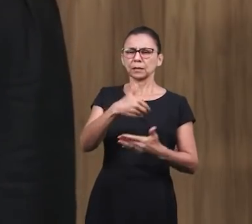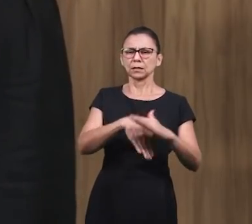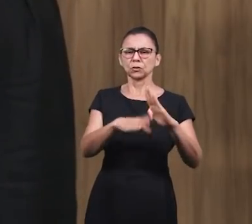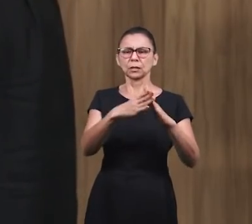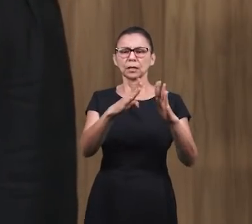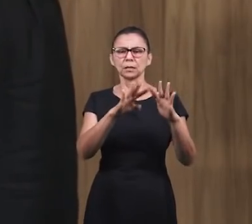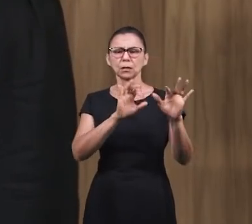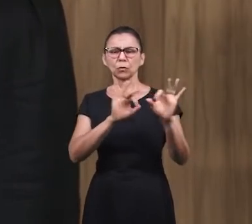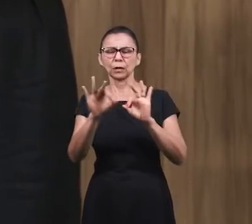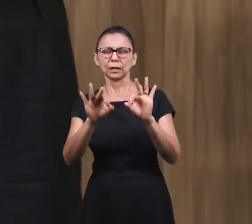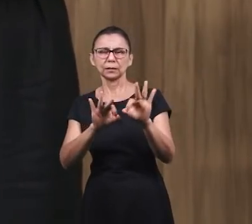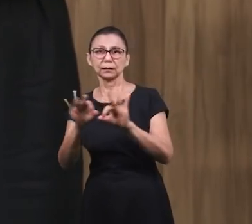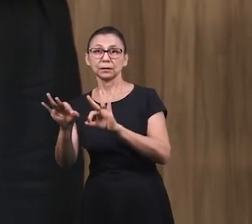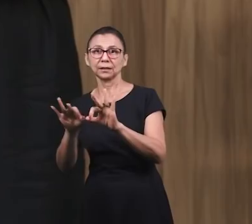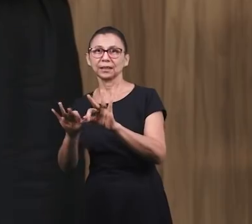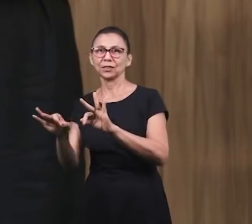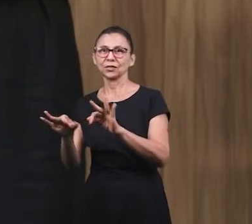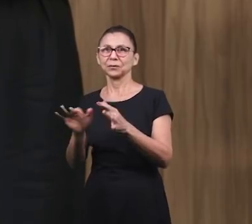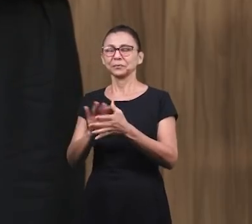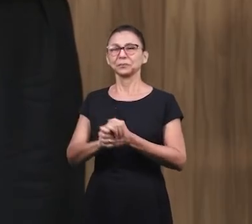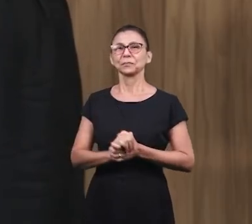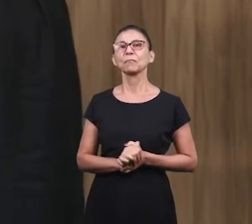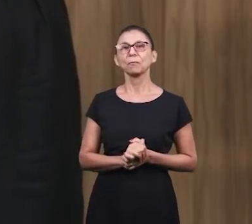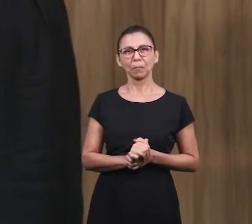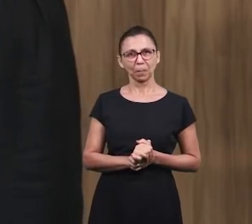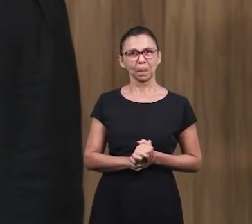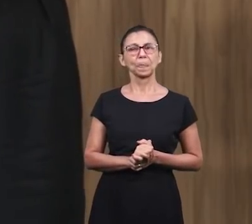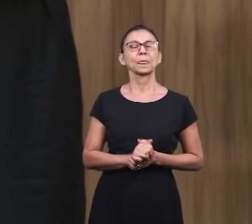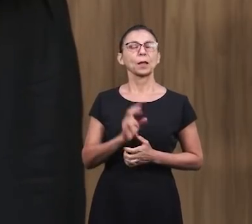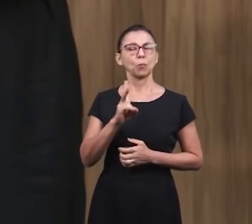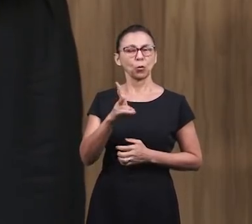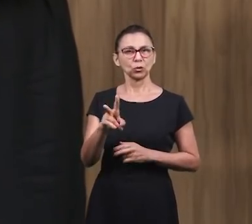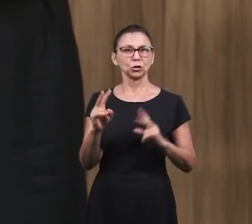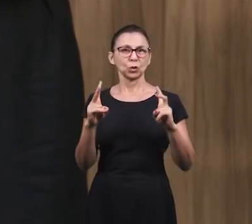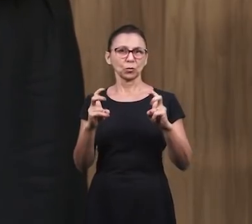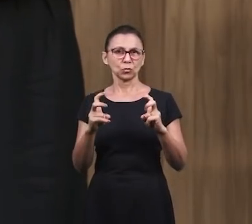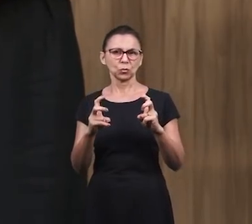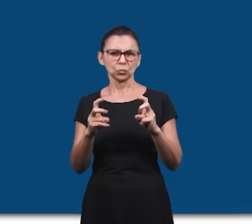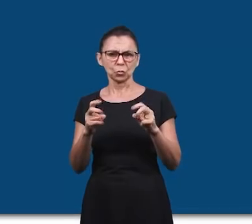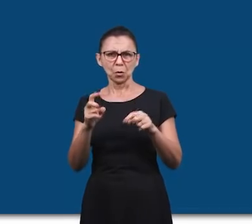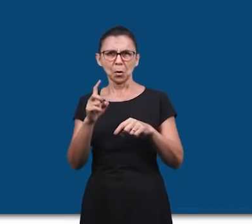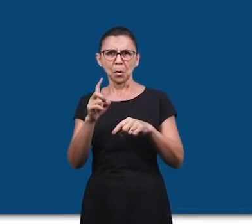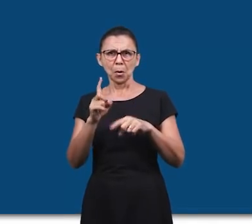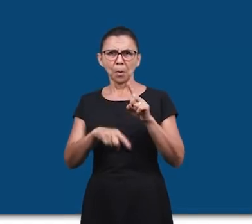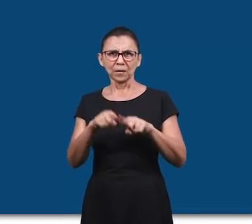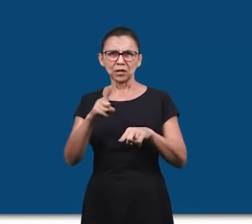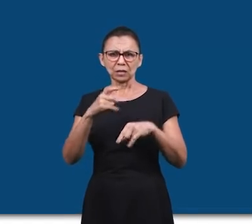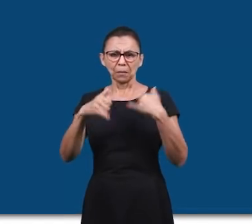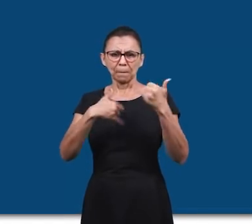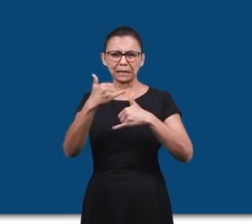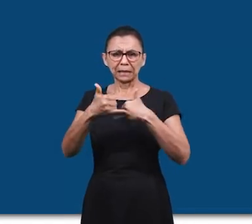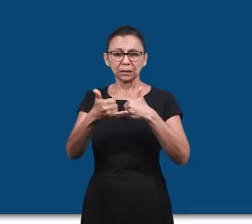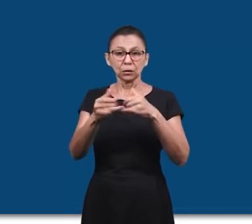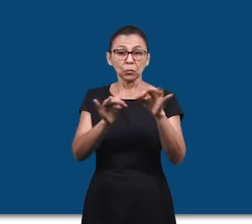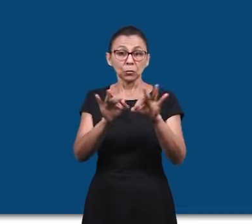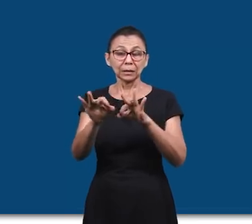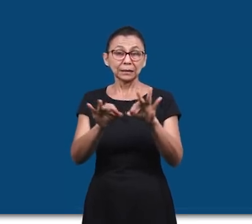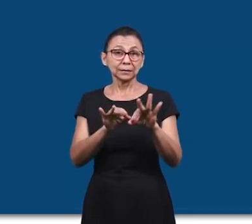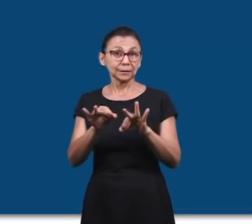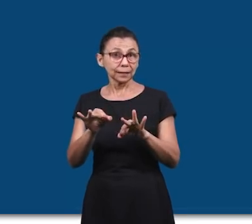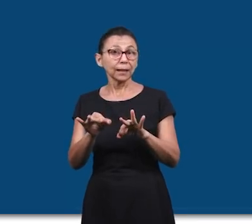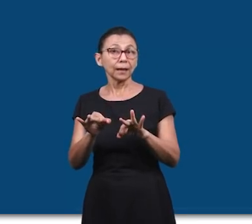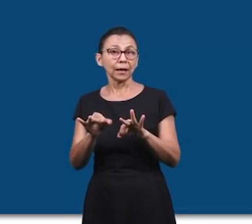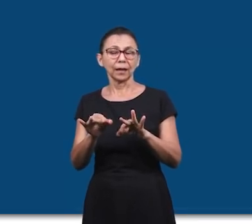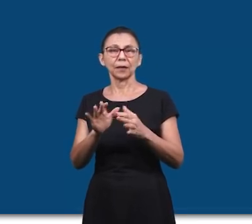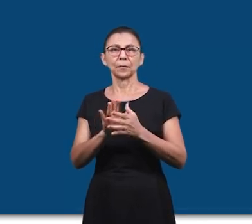domésticos, dando prosseguimento ao assunto organização de brinquedos. A palavra do Senhor